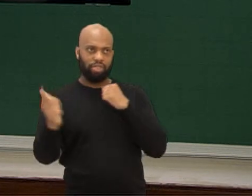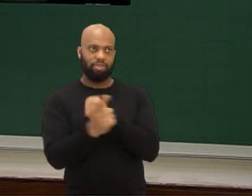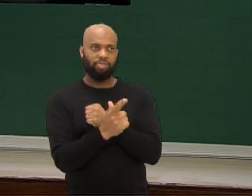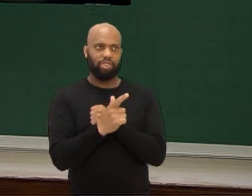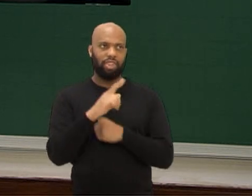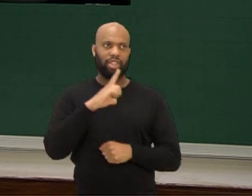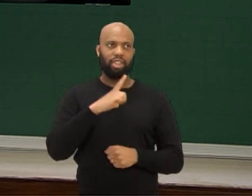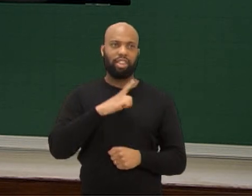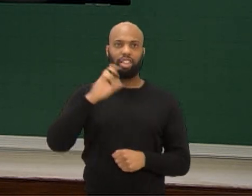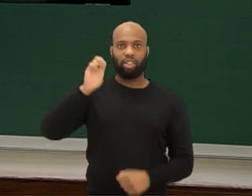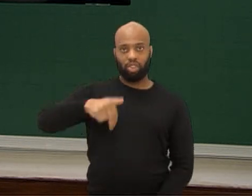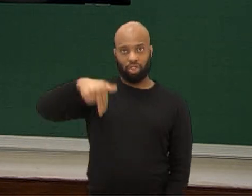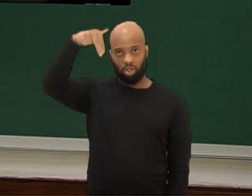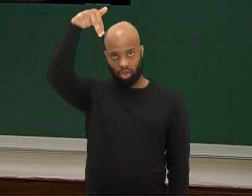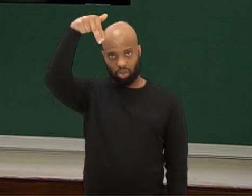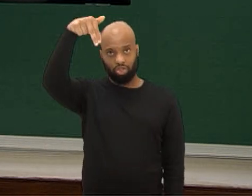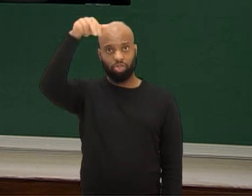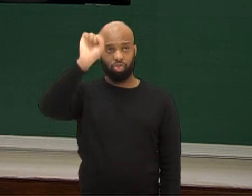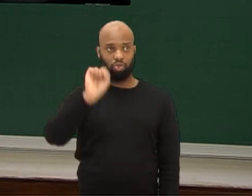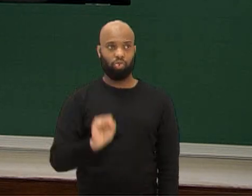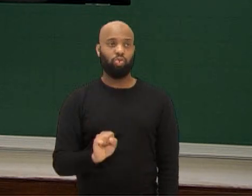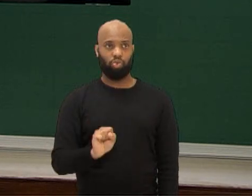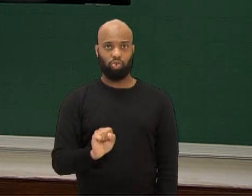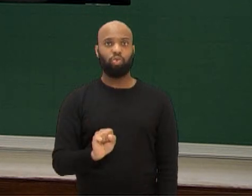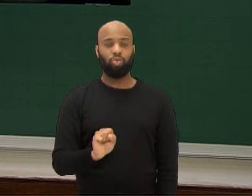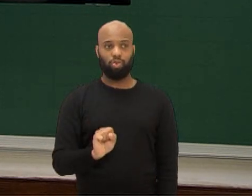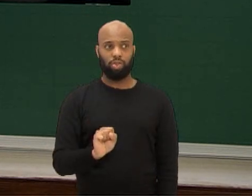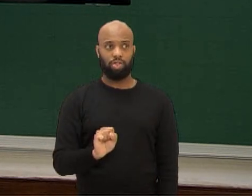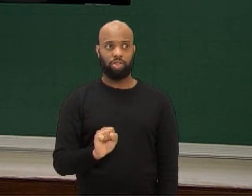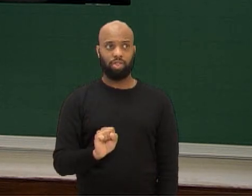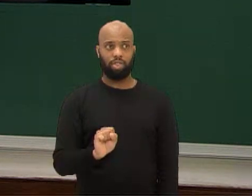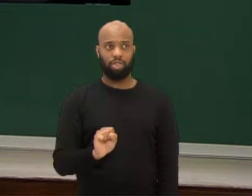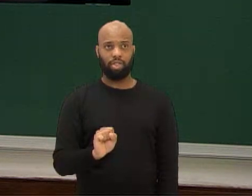né? Norte, sul,